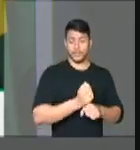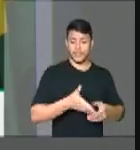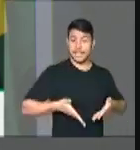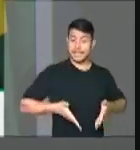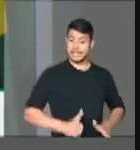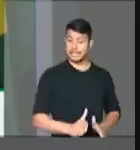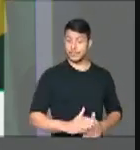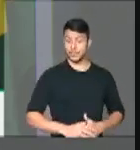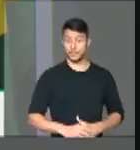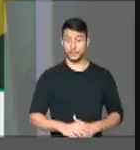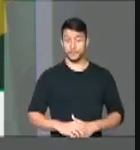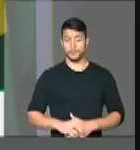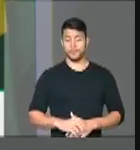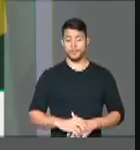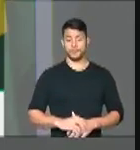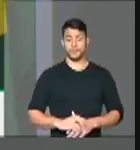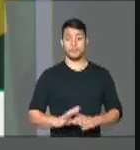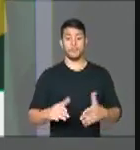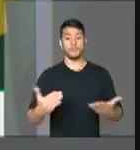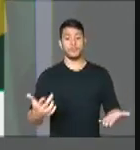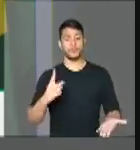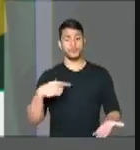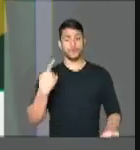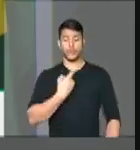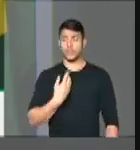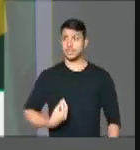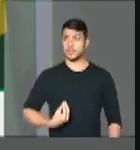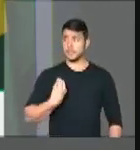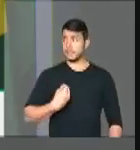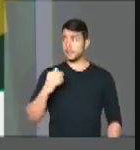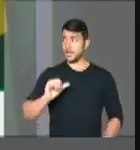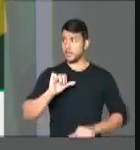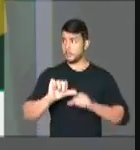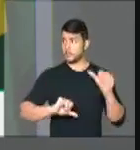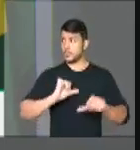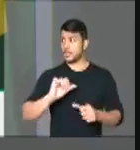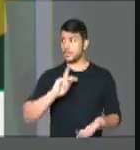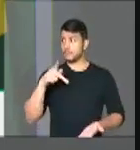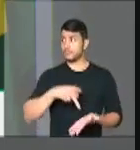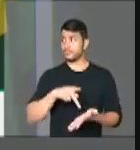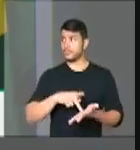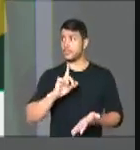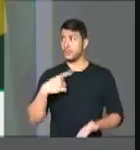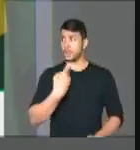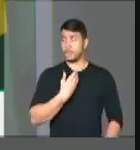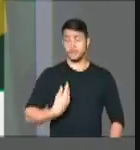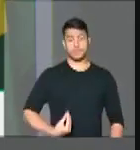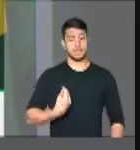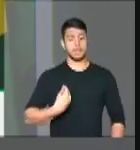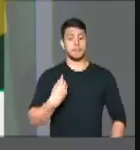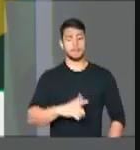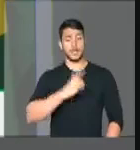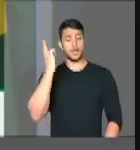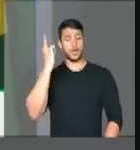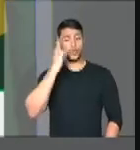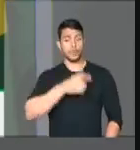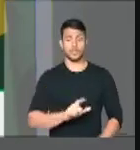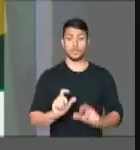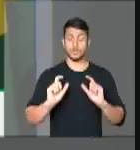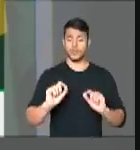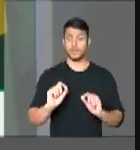ela nasceu. E a gente está aqui para fazer essa mudança, Luiz. Eu acho que a gente está aqui justamente para